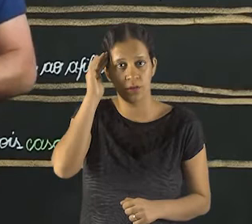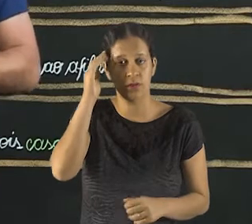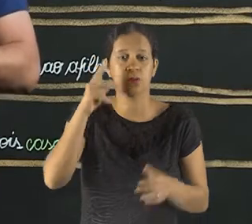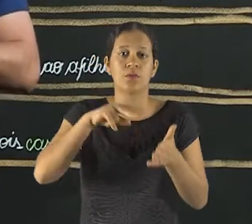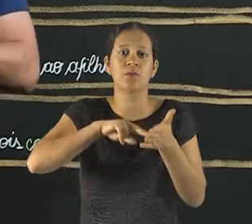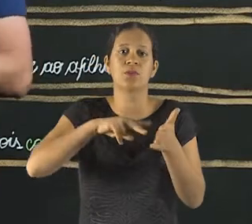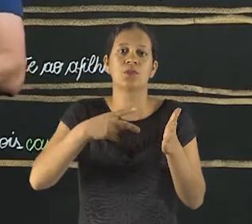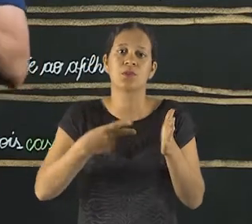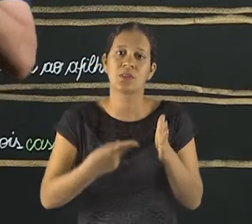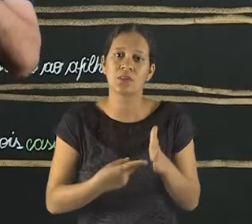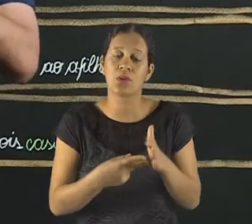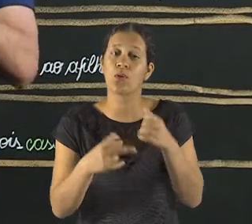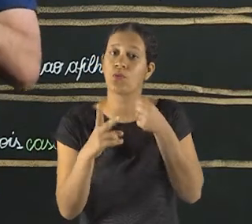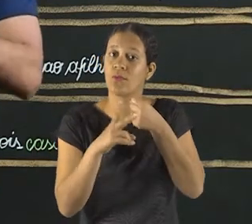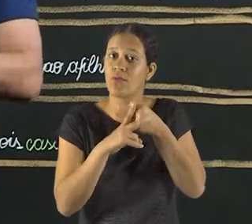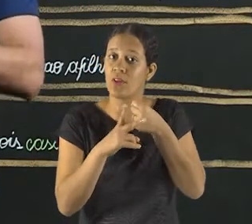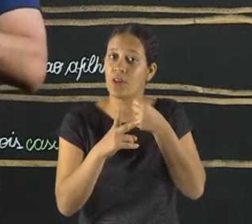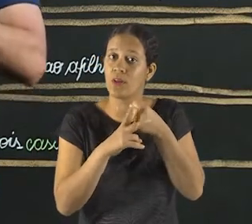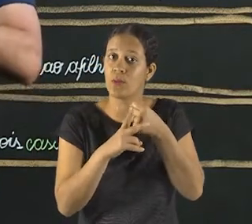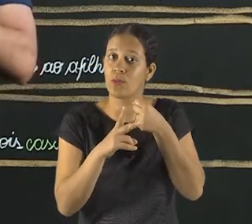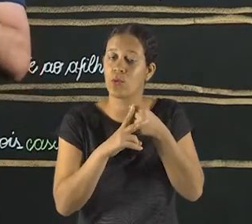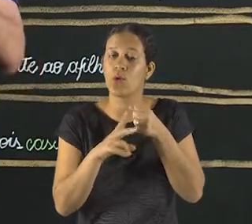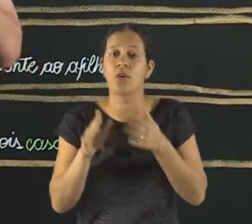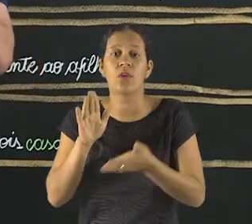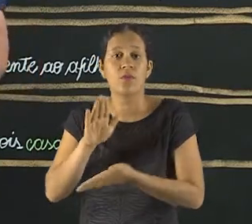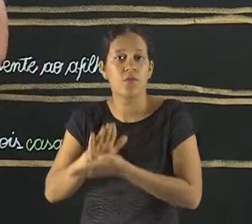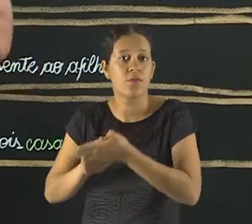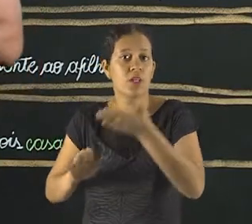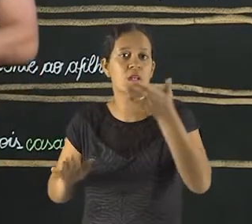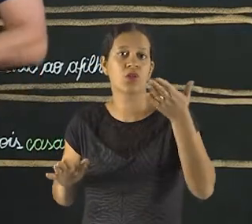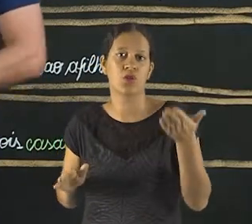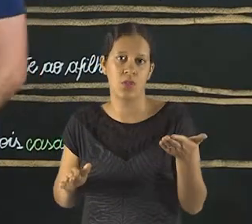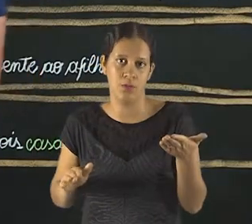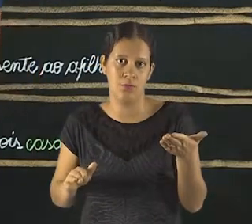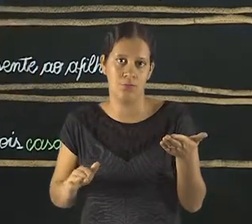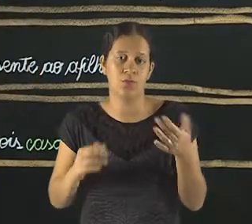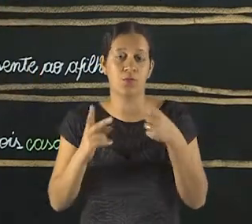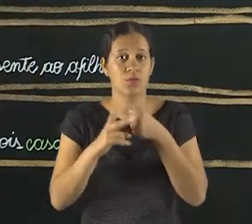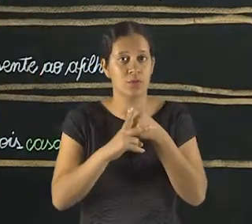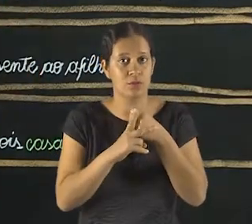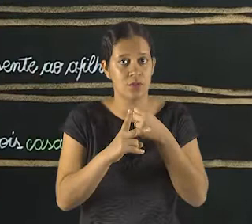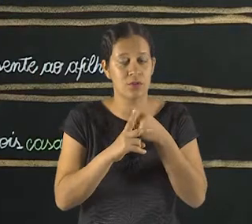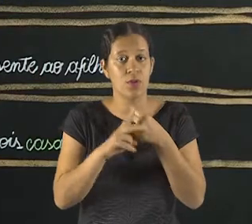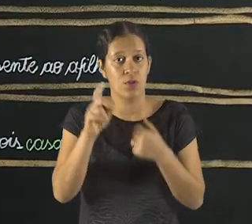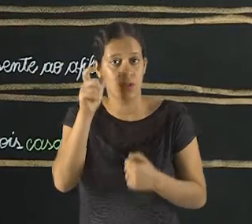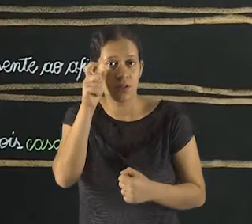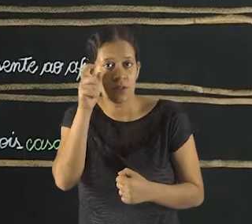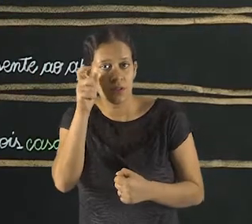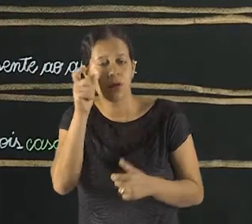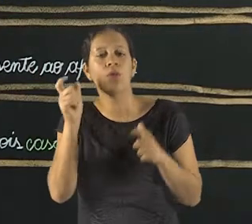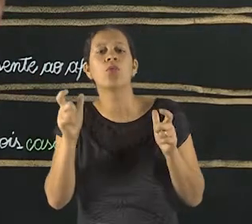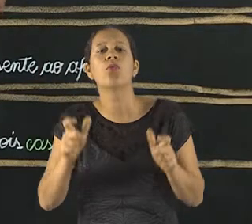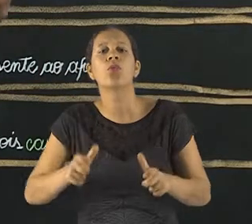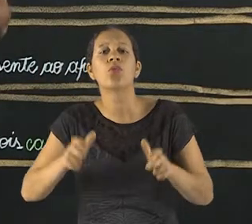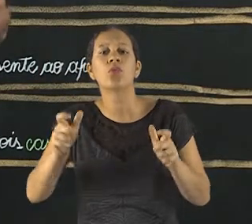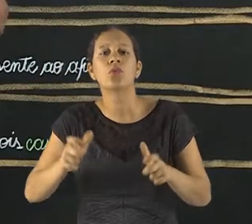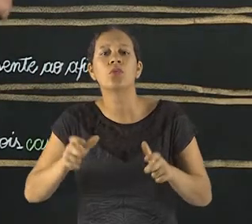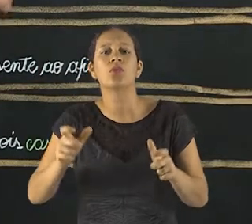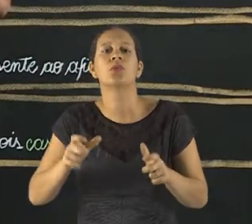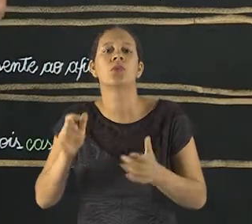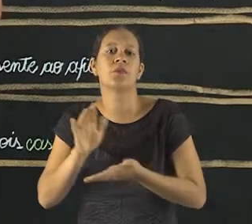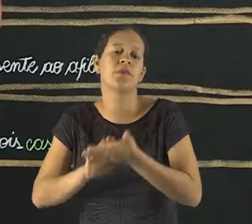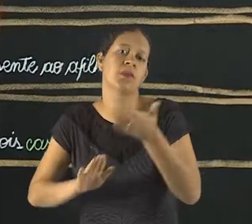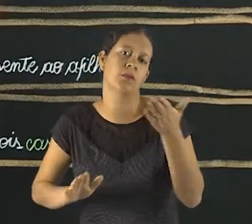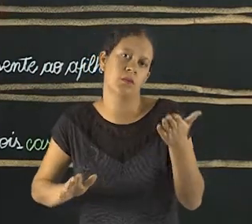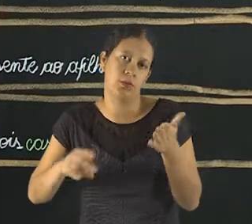gente compreenda a significação do verbo viajar. Entenda sempre que nós estamos falando do verbo. Claro que seria interessante saber para onde eles